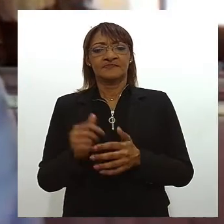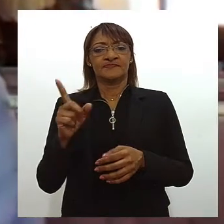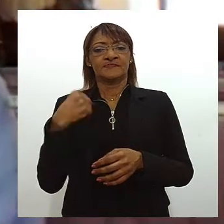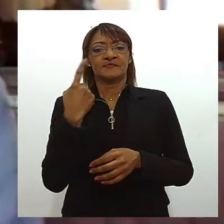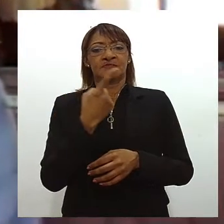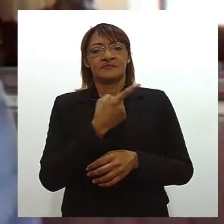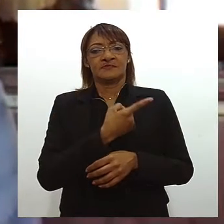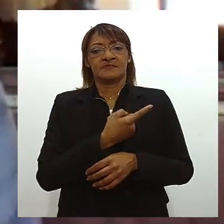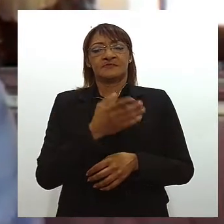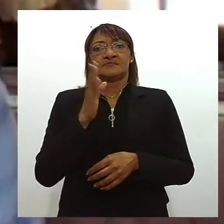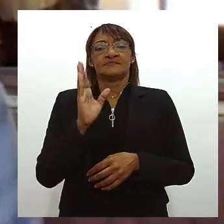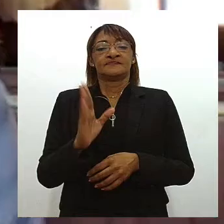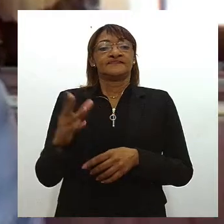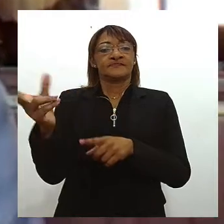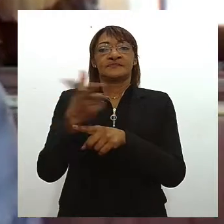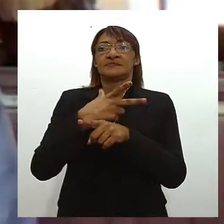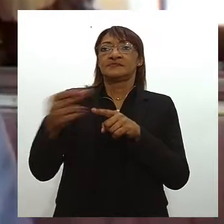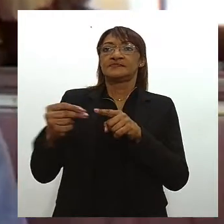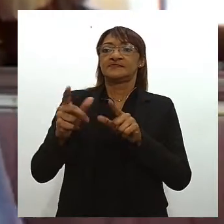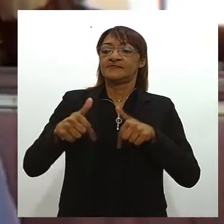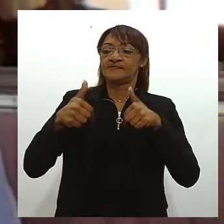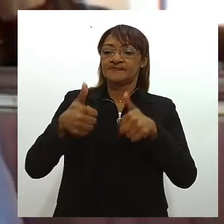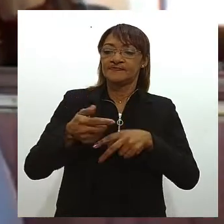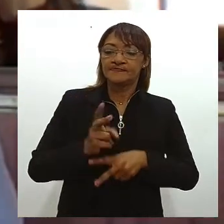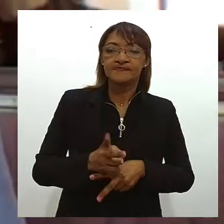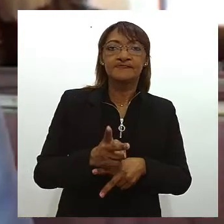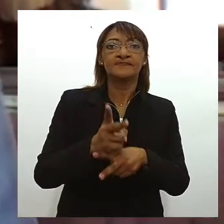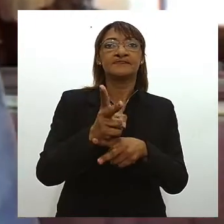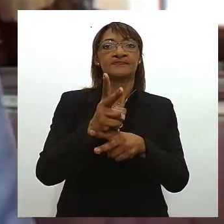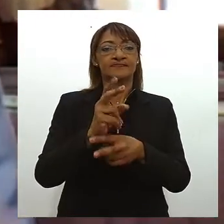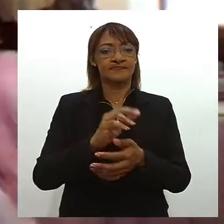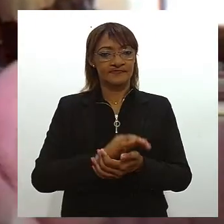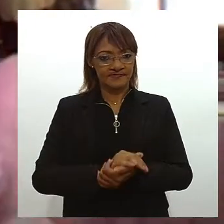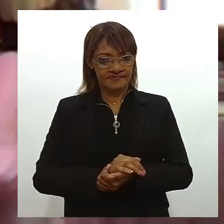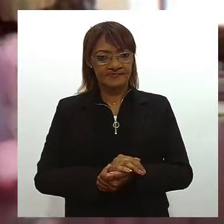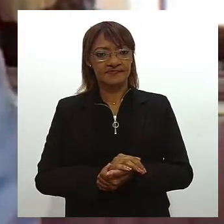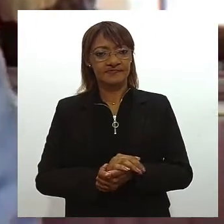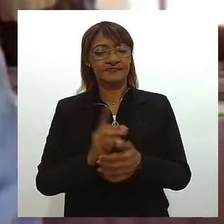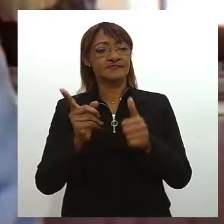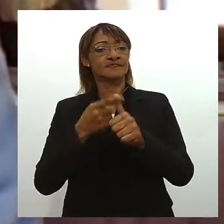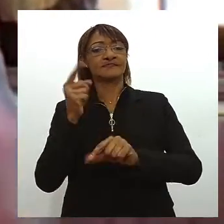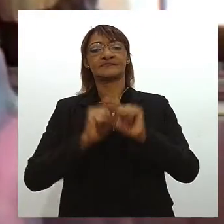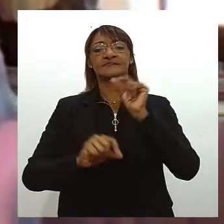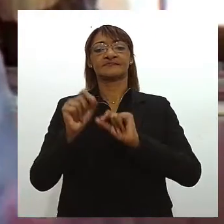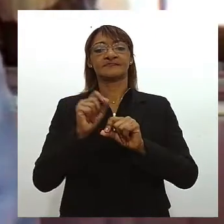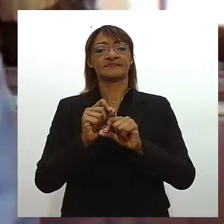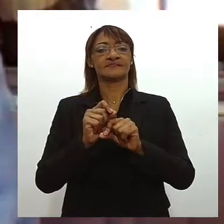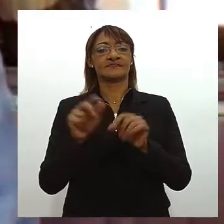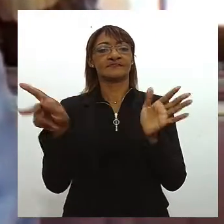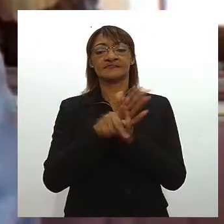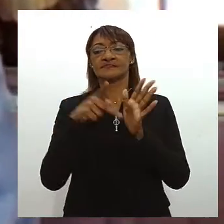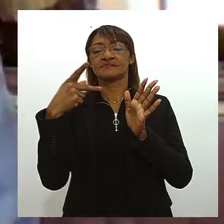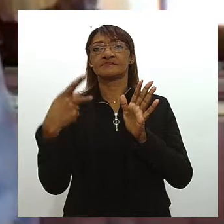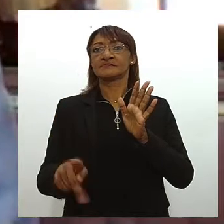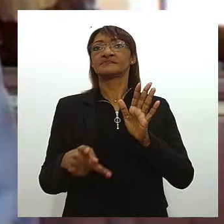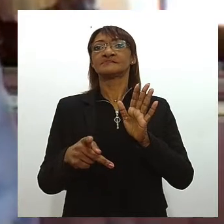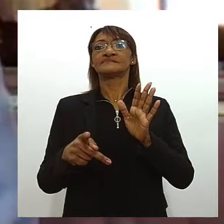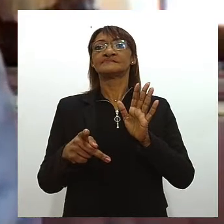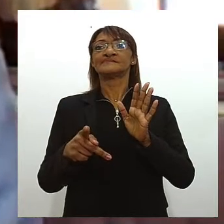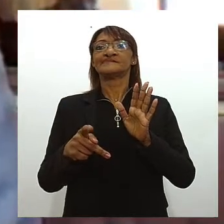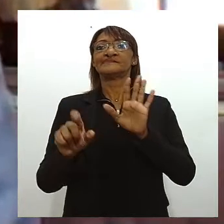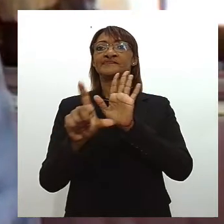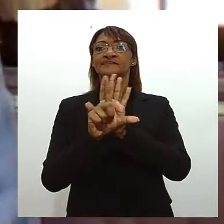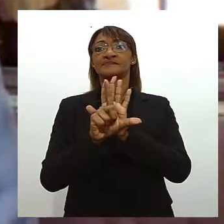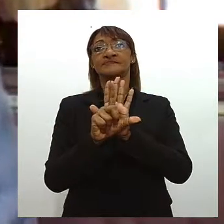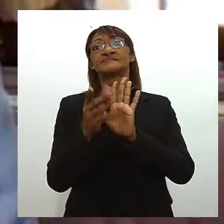né? Mas que os desafios continuam sendo muito grandes. A primeira grande conquista é o próprio marco legal, é a própria legislação,